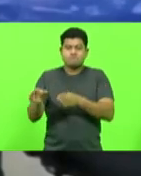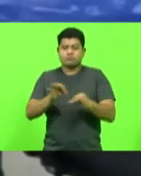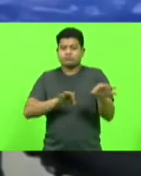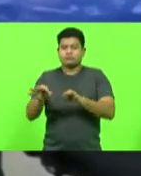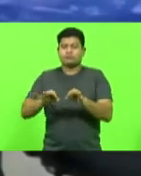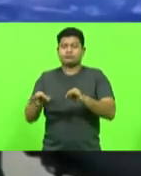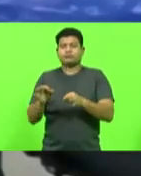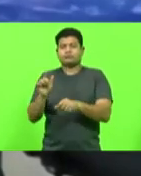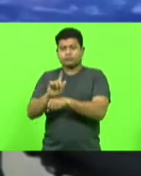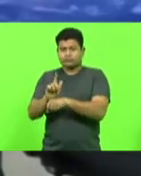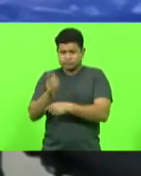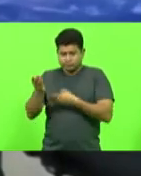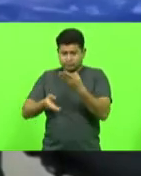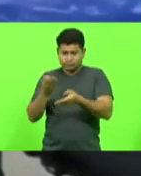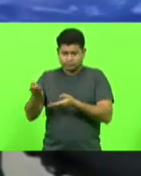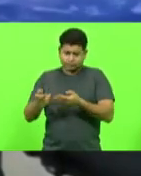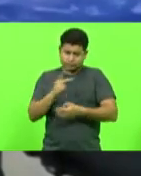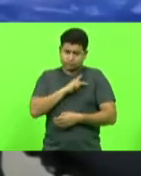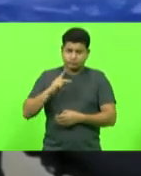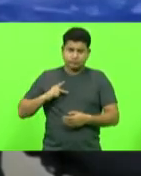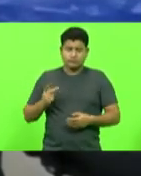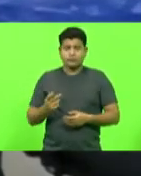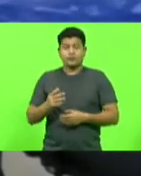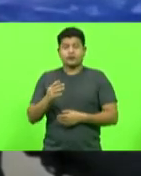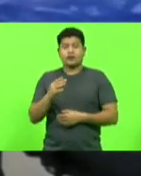pública. E esse valor dá em torno de